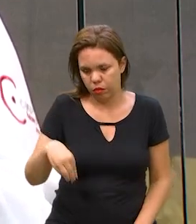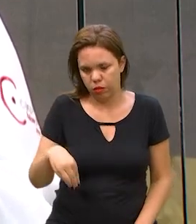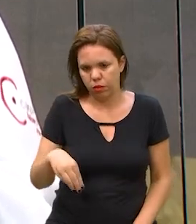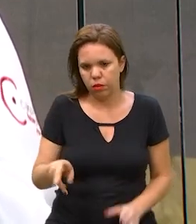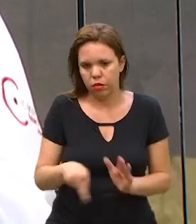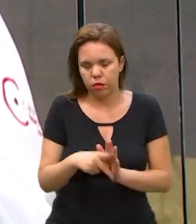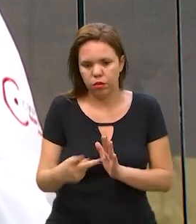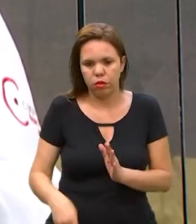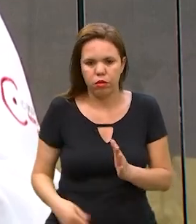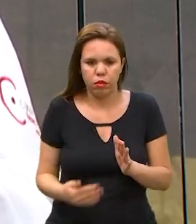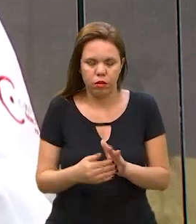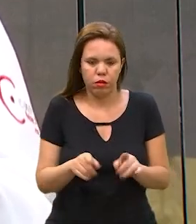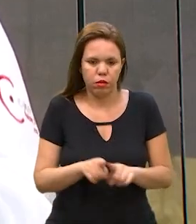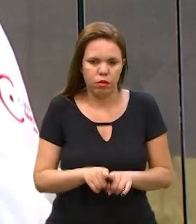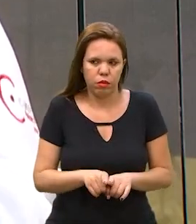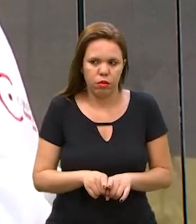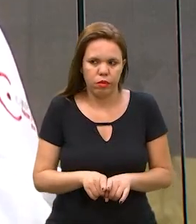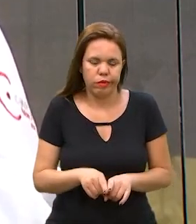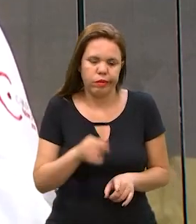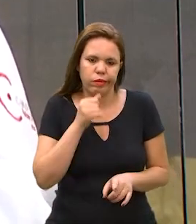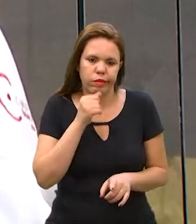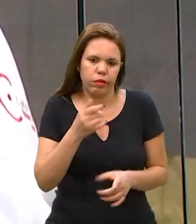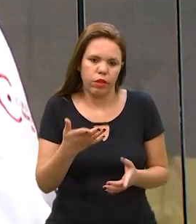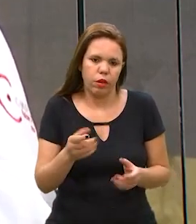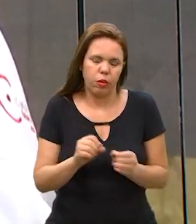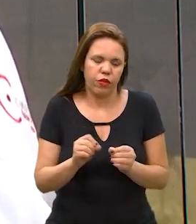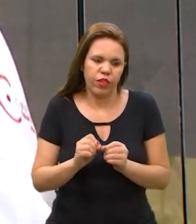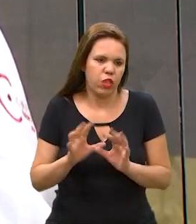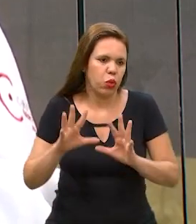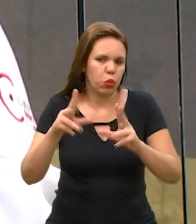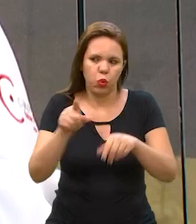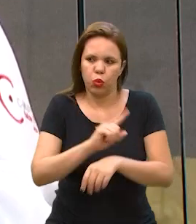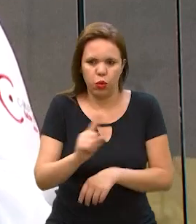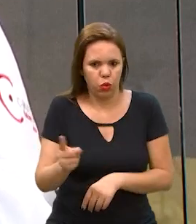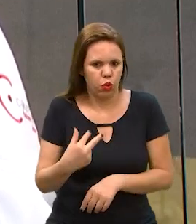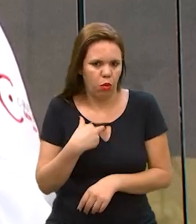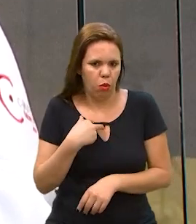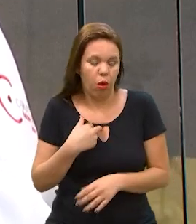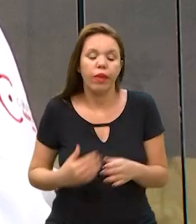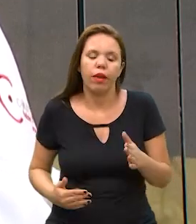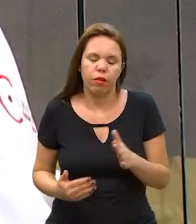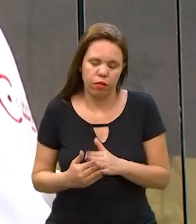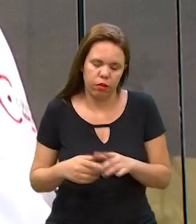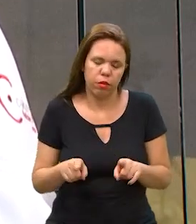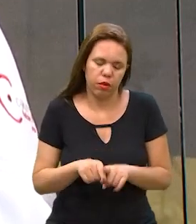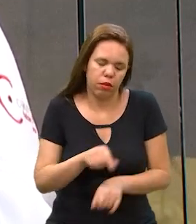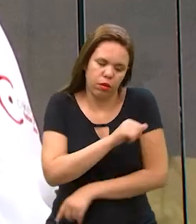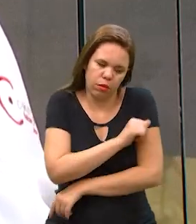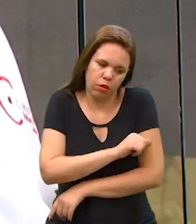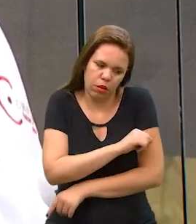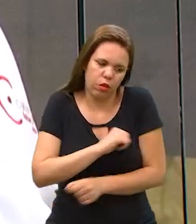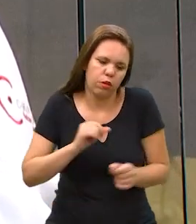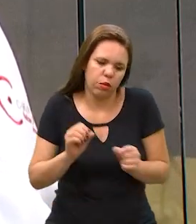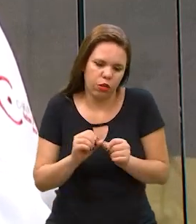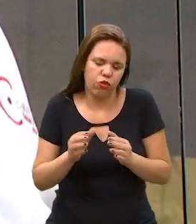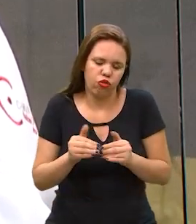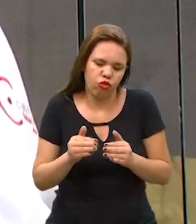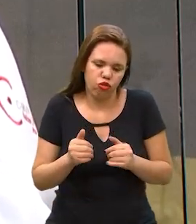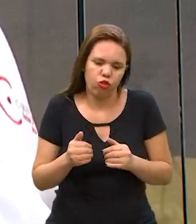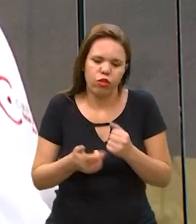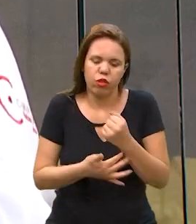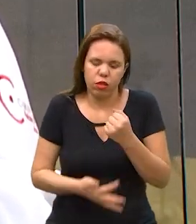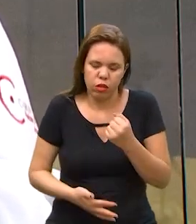alguma coisa que indiscriminadamente possa estar sendo solicitada, porque a gente precisa cuidar para que